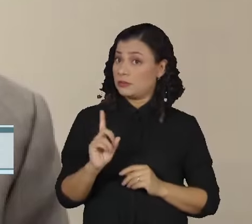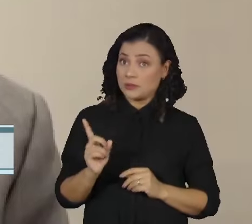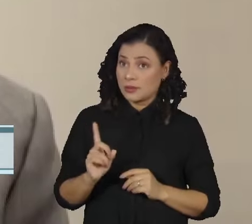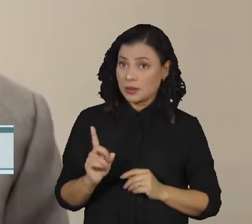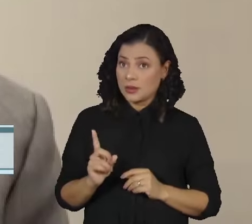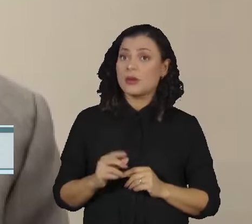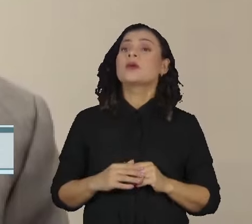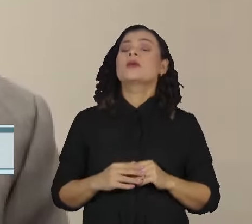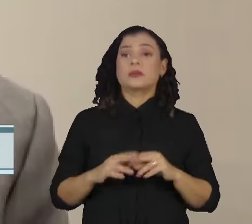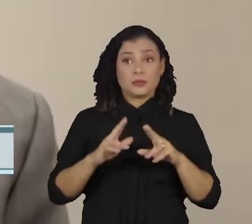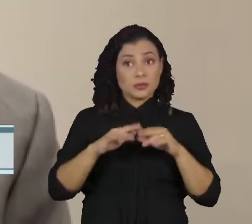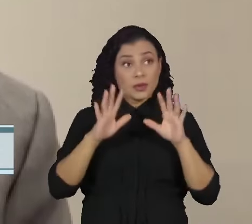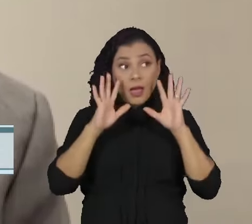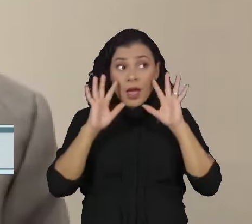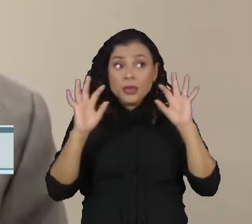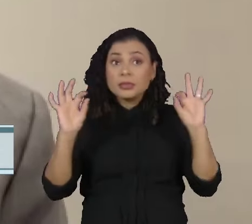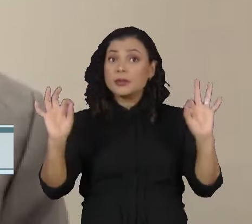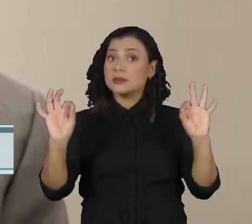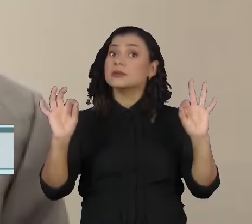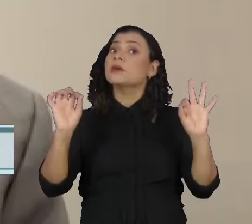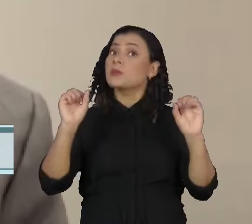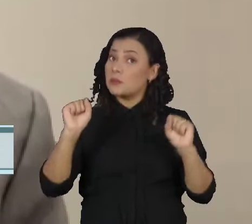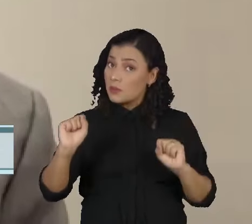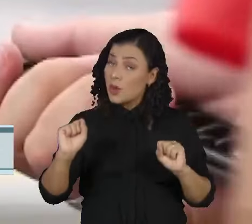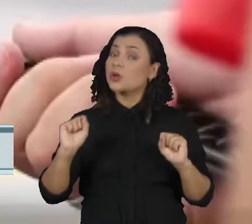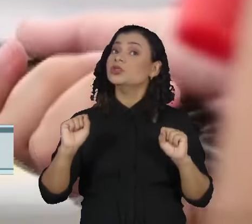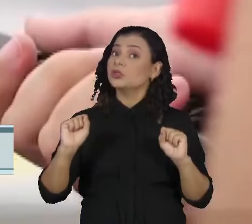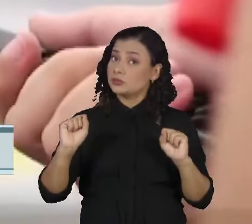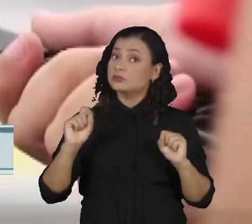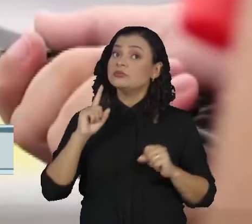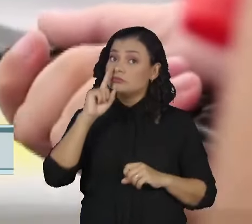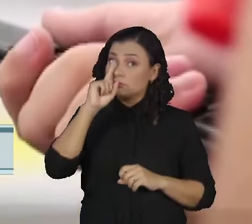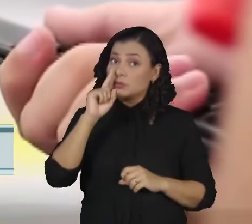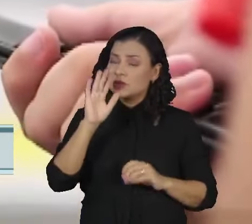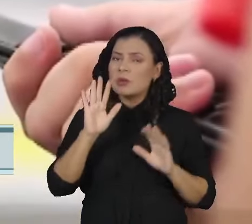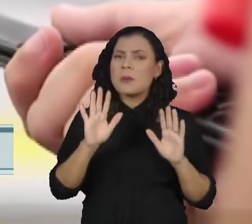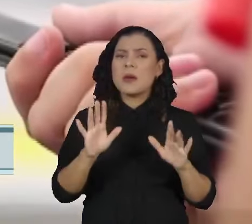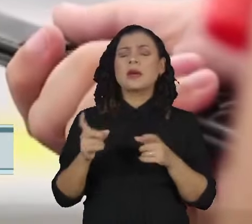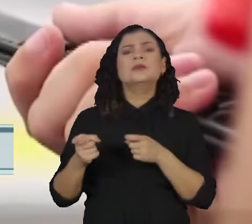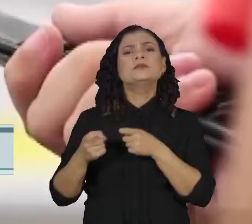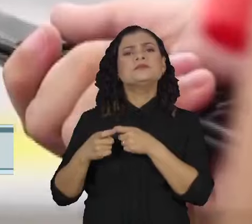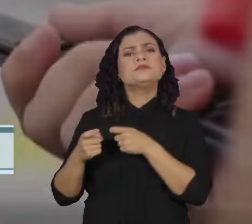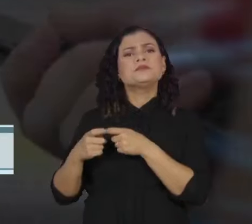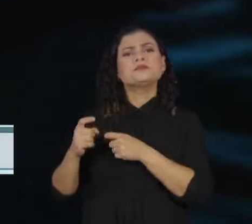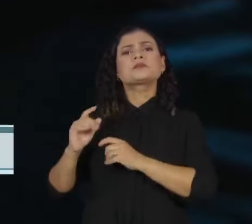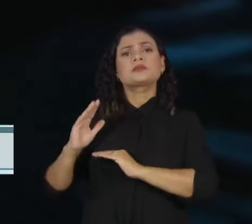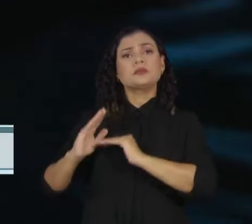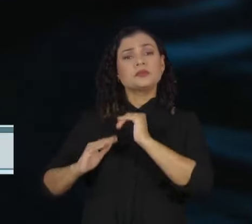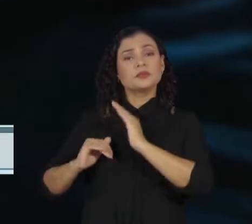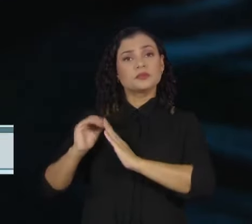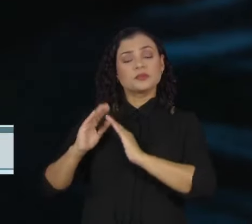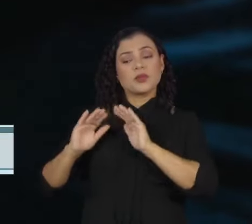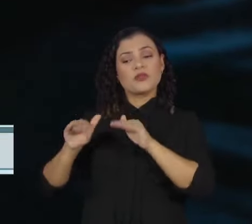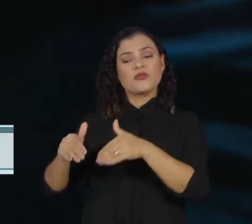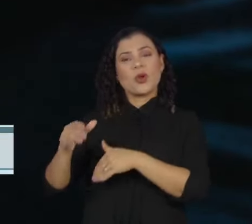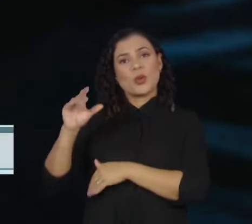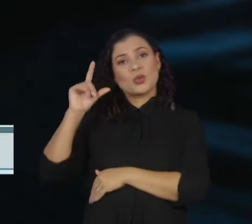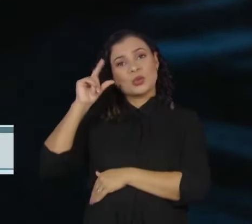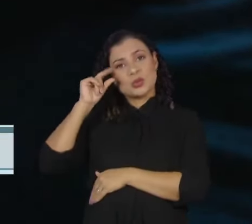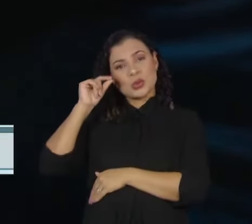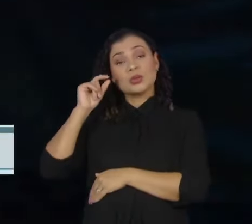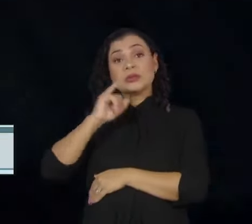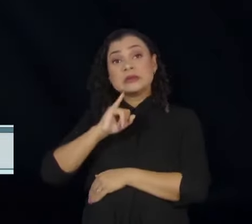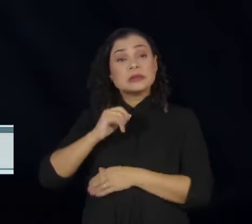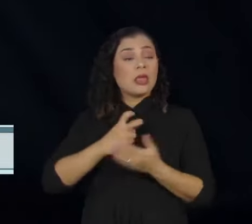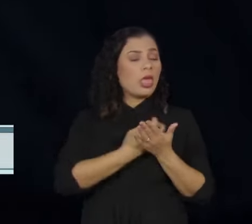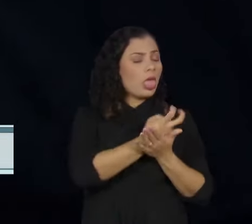liga algumas anteninhas na pessoa de que algo pode estar errado. Mas a médica do Instituto do Sono orienta. Em caso de dificuldade para